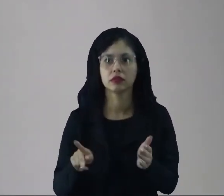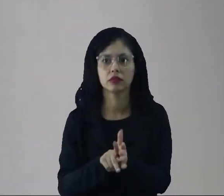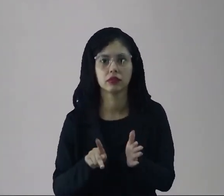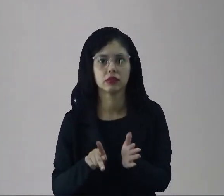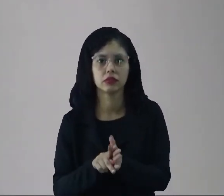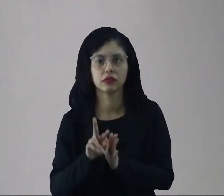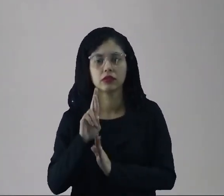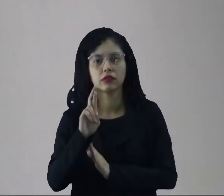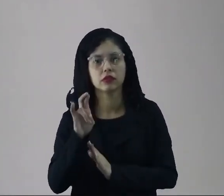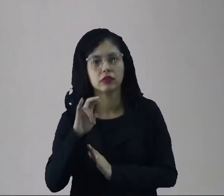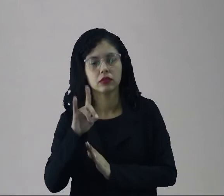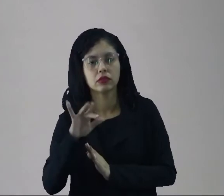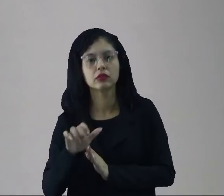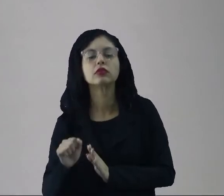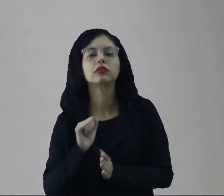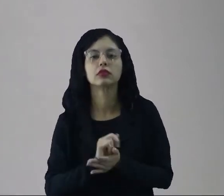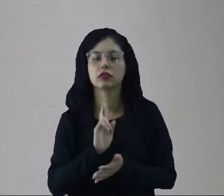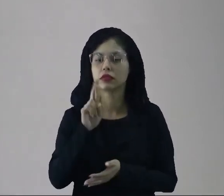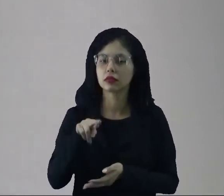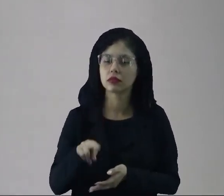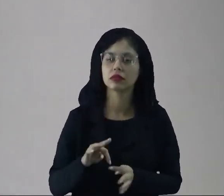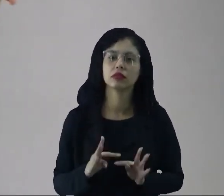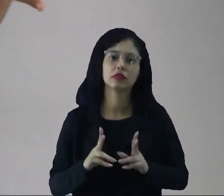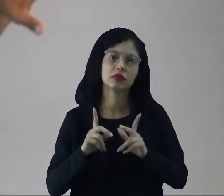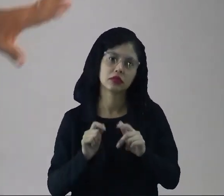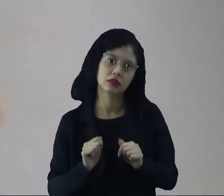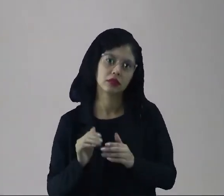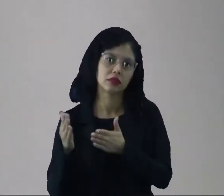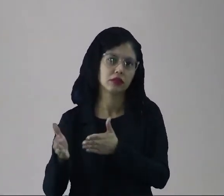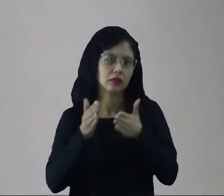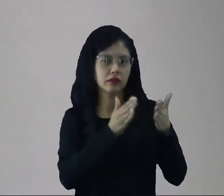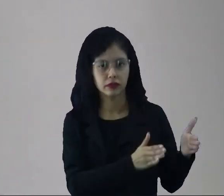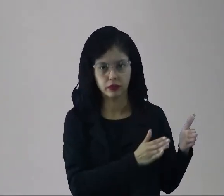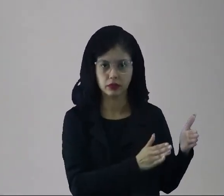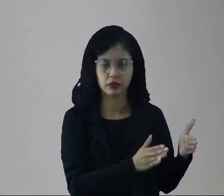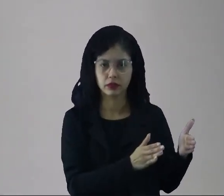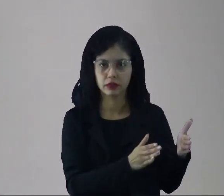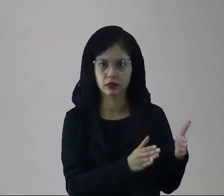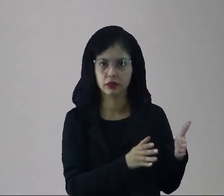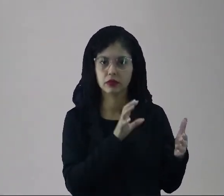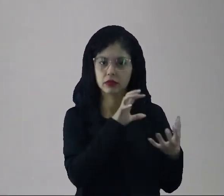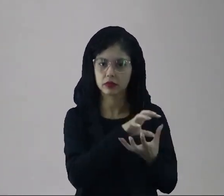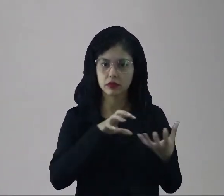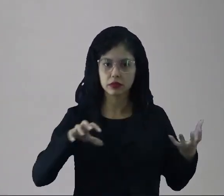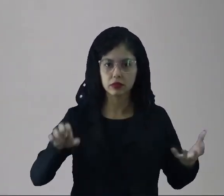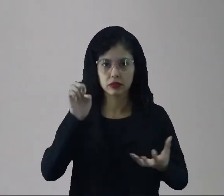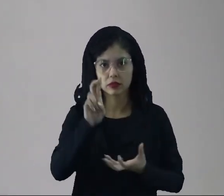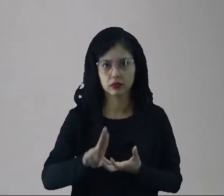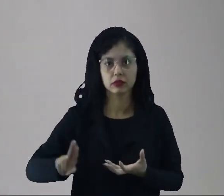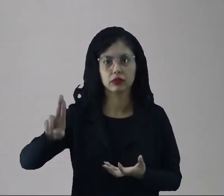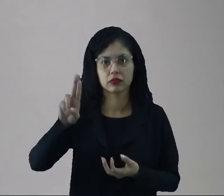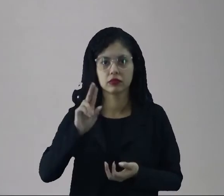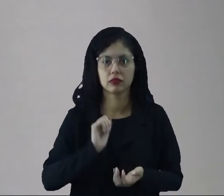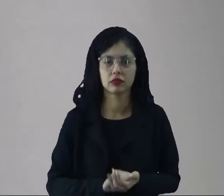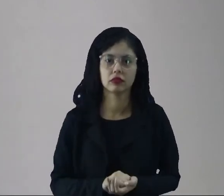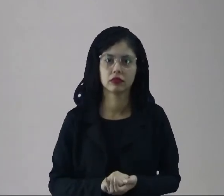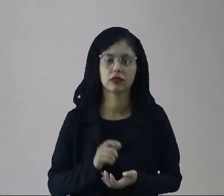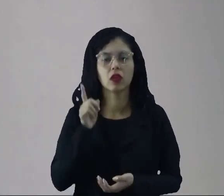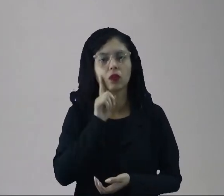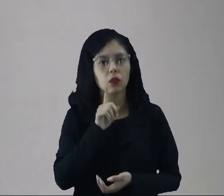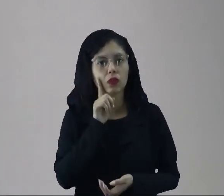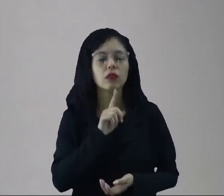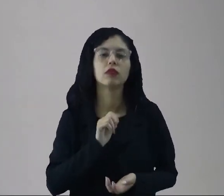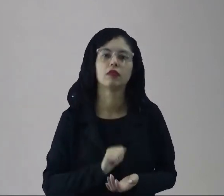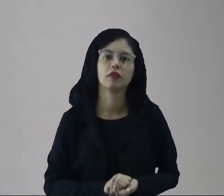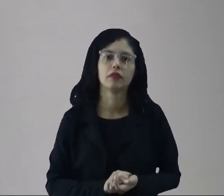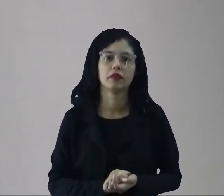a Rússia. Então, está pegando o quê? Todos que estão nessa parte do continente europeu, mais os Estados